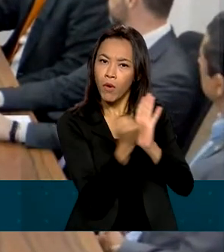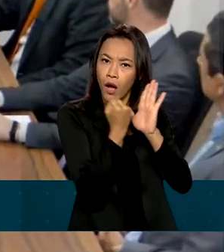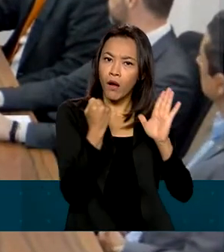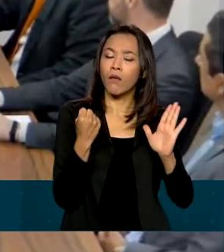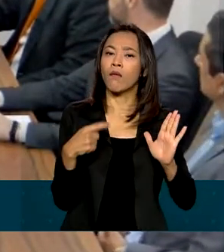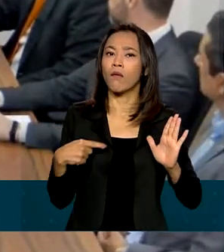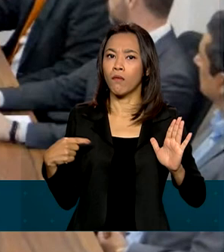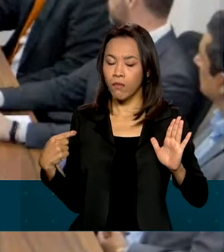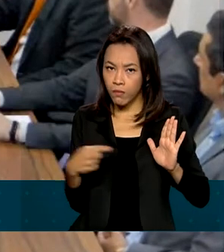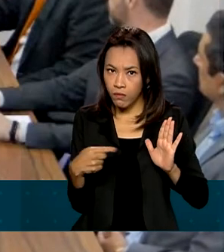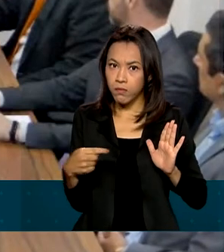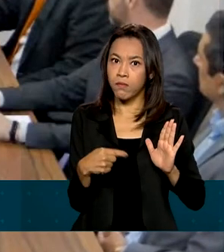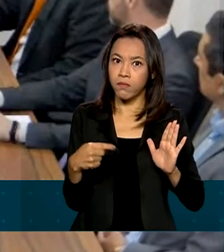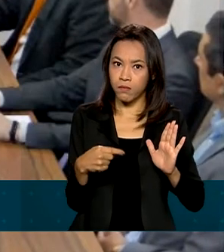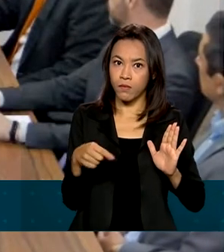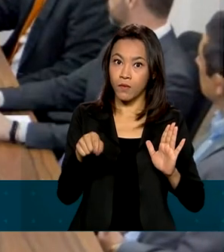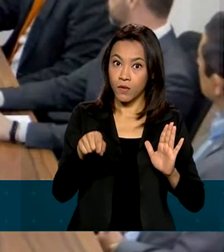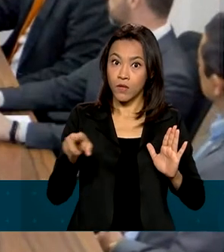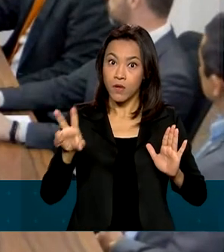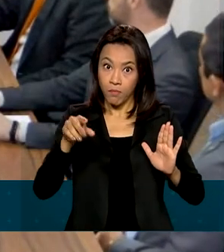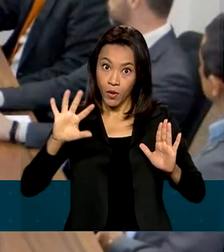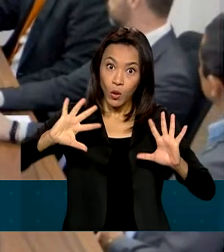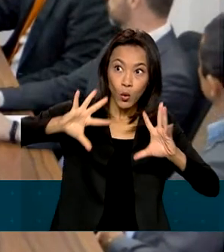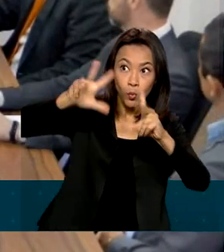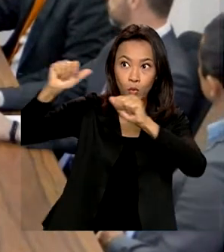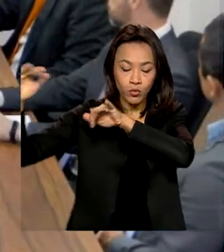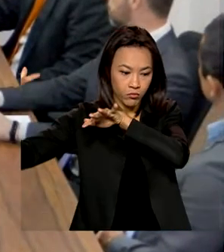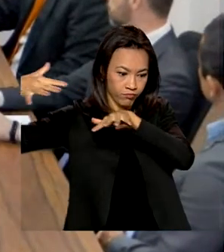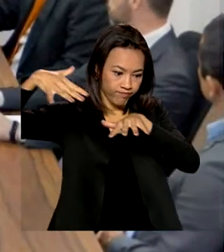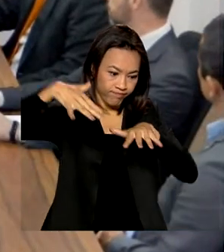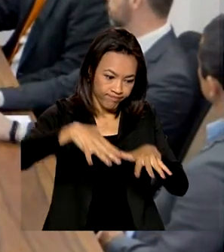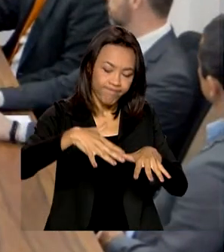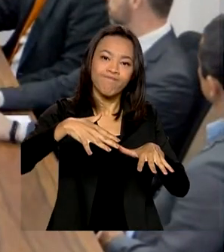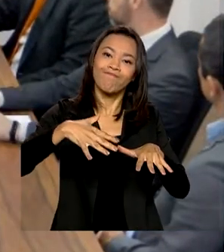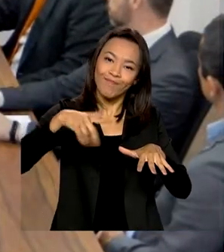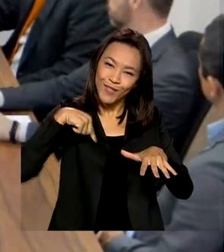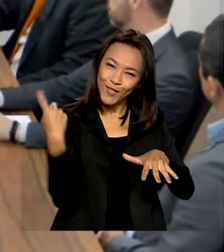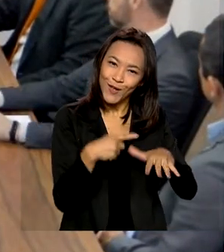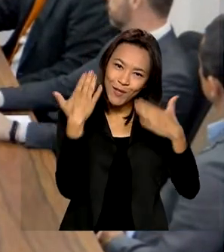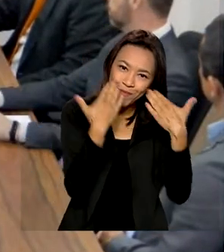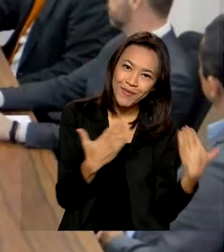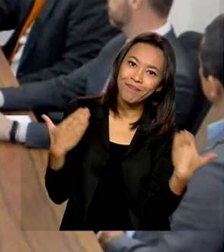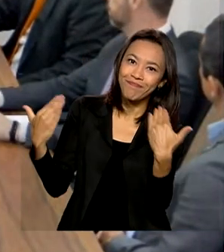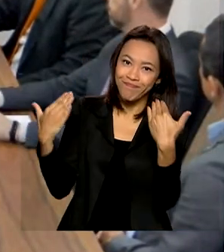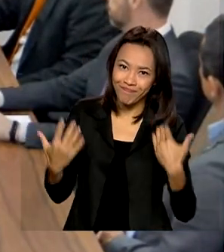divisória até do mundo nos enxergar, exatamente pelo que nós estamos apresentando.